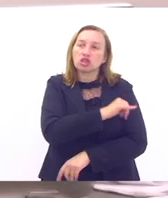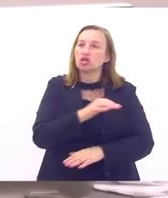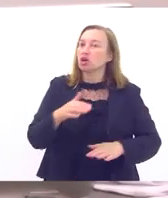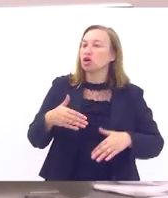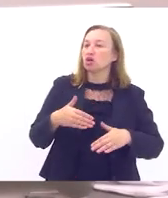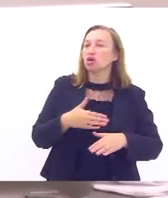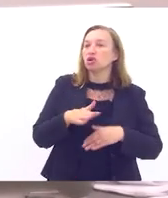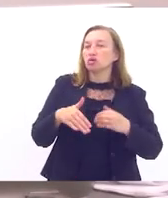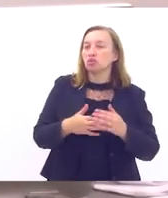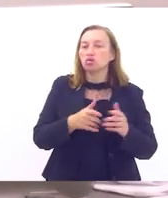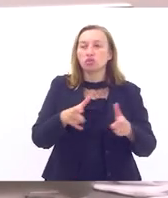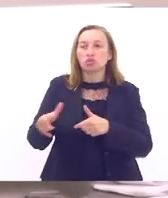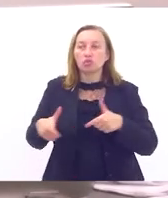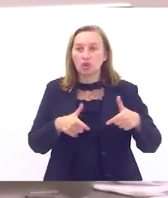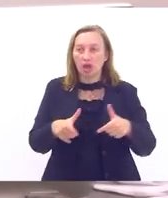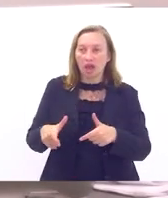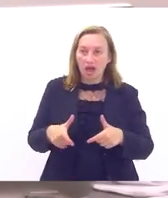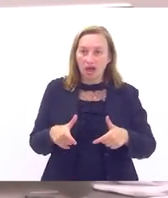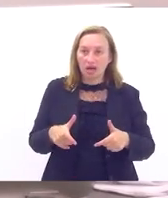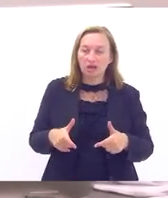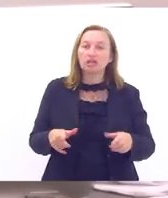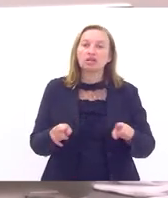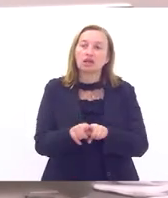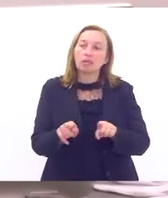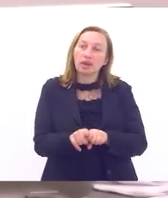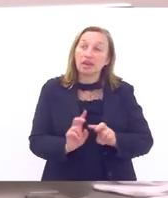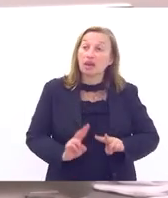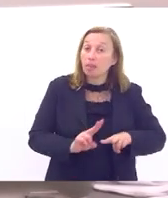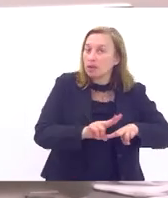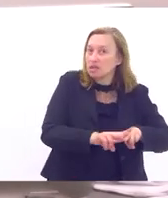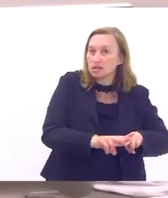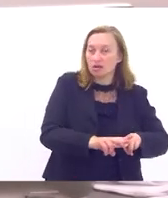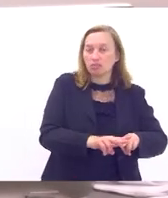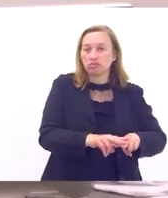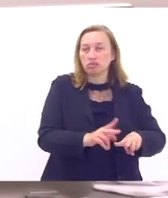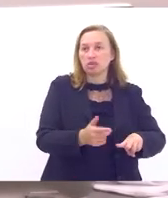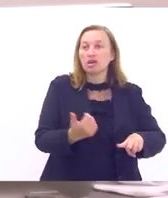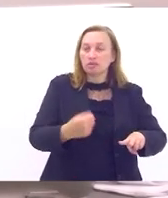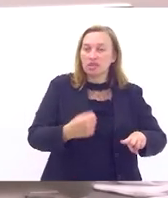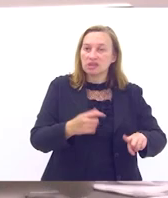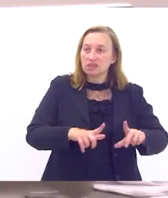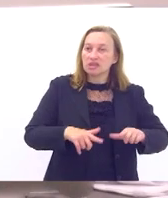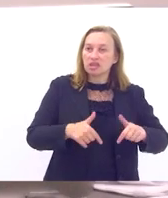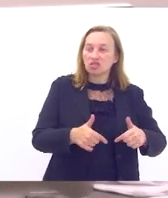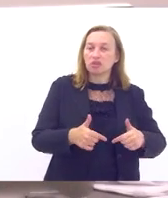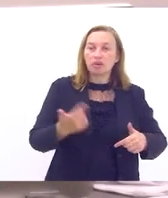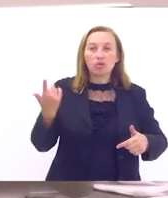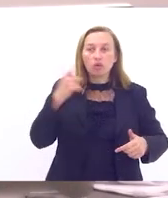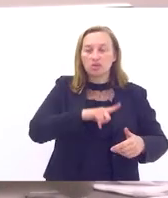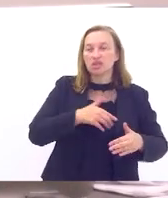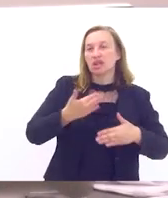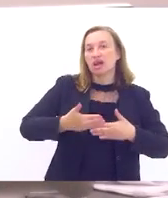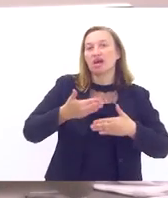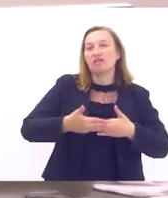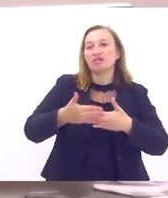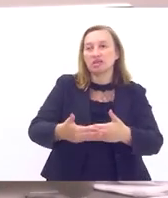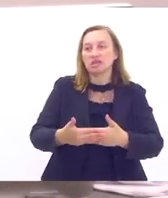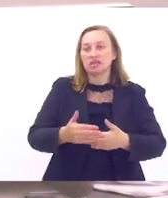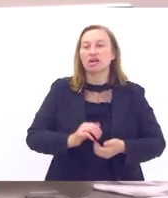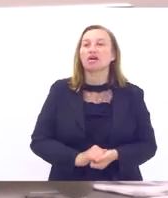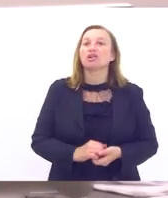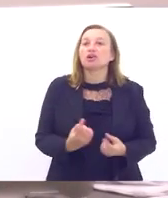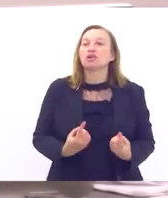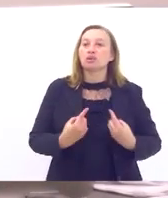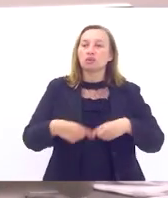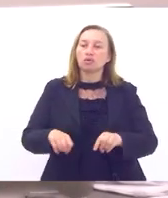gente enfrentar a questão da tuberculose nas prisões, a gente não vai conseguir avançar no enfrentamento